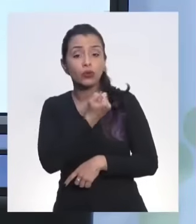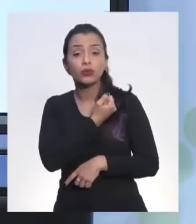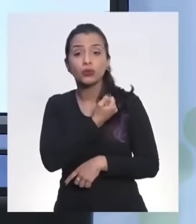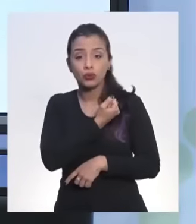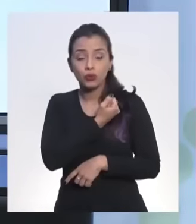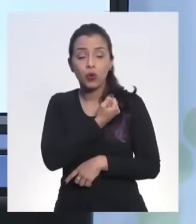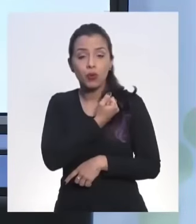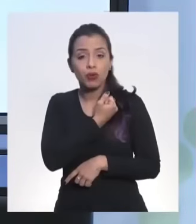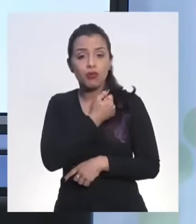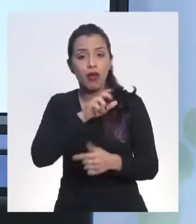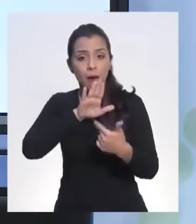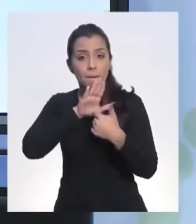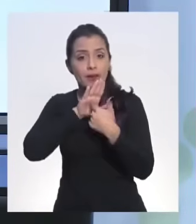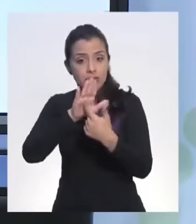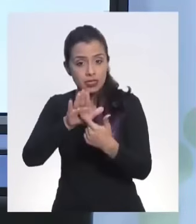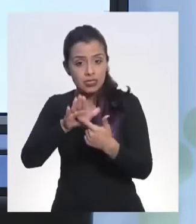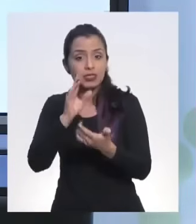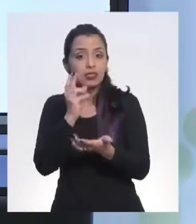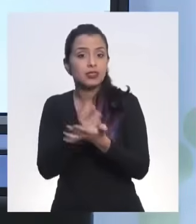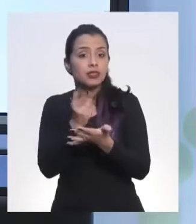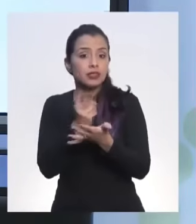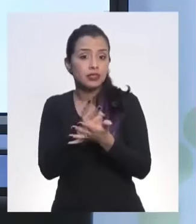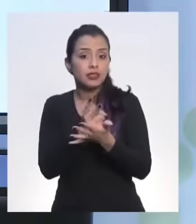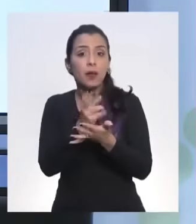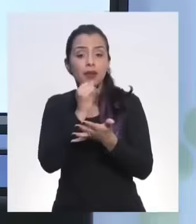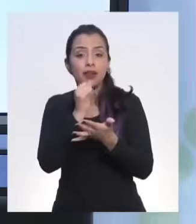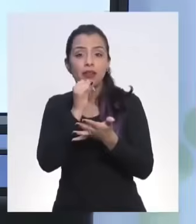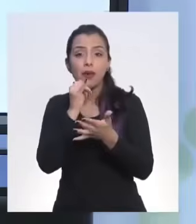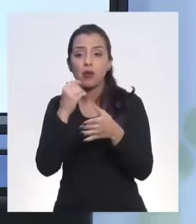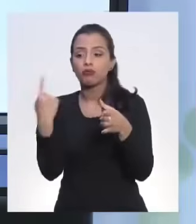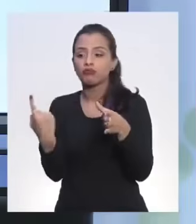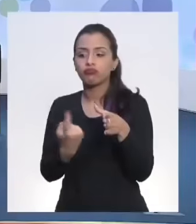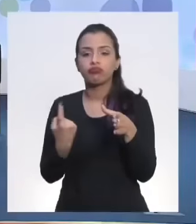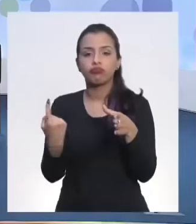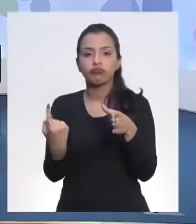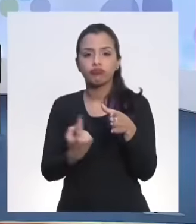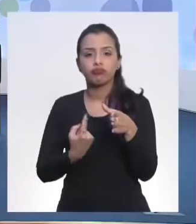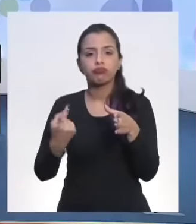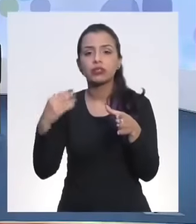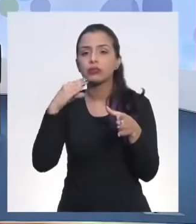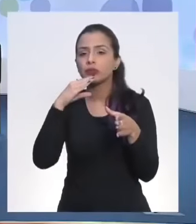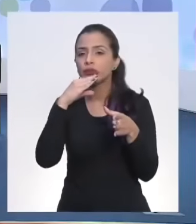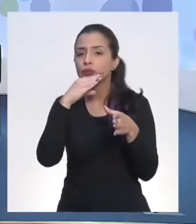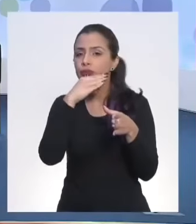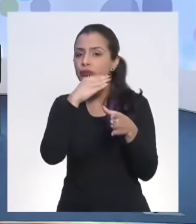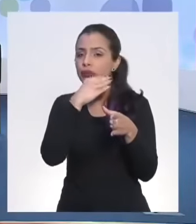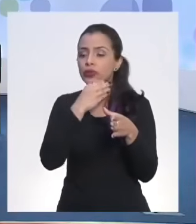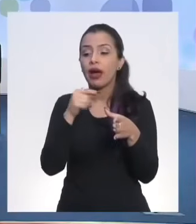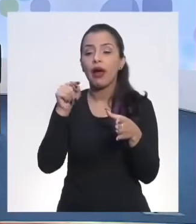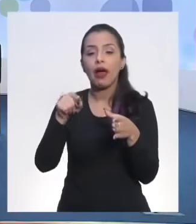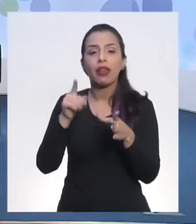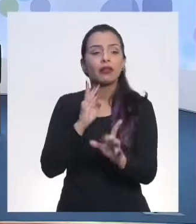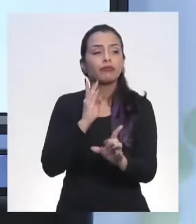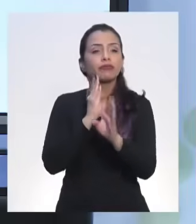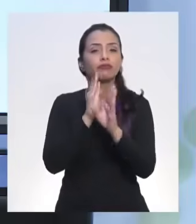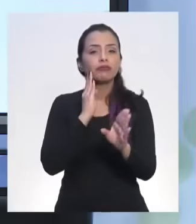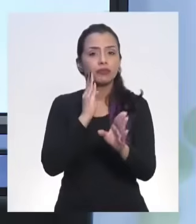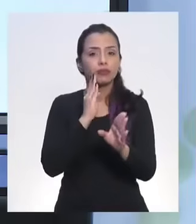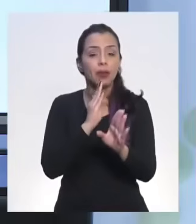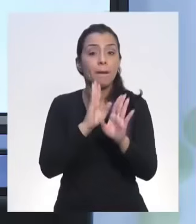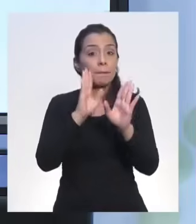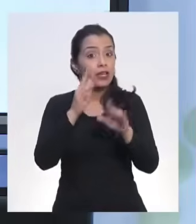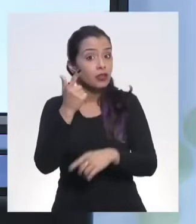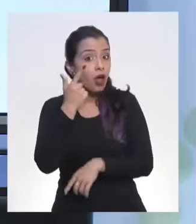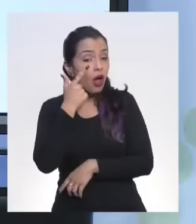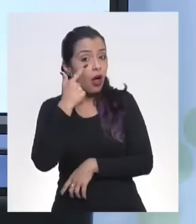que aparecia, no caso, era, por exemplo, o número do micro-ondas. Então era o maior, tentar encontrar o maior número natural,